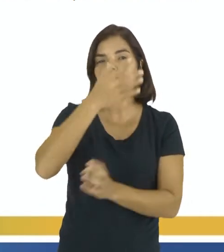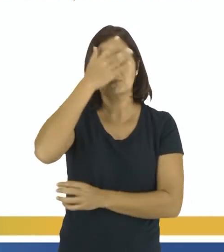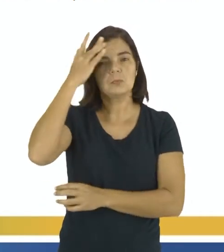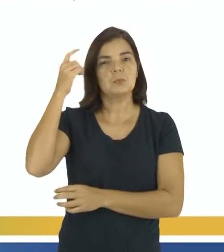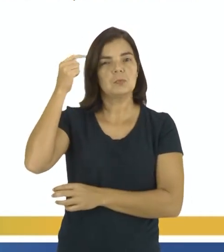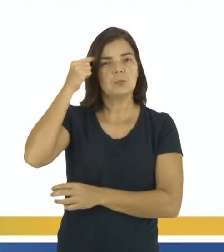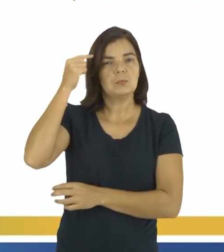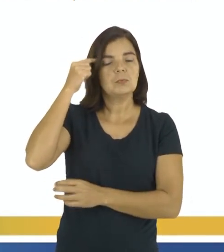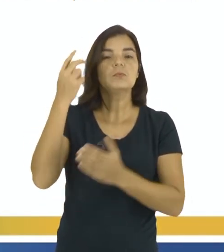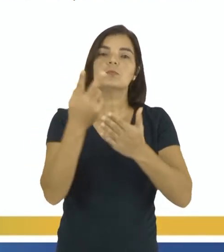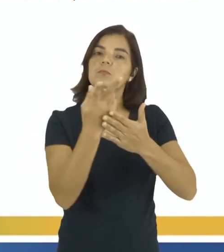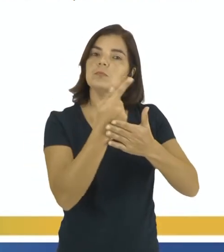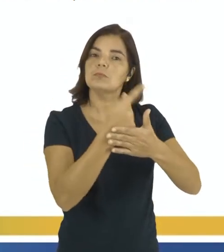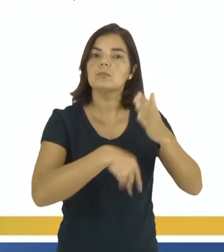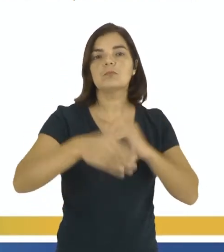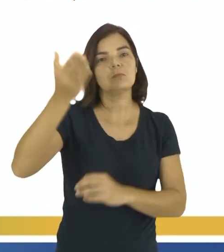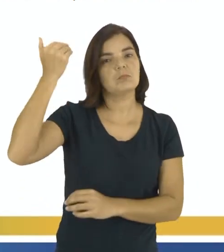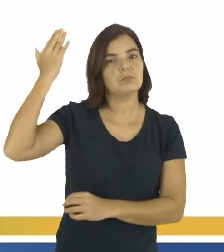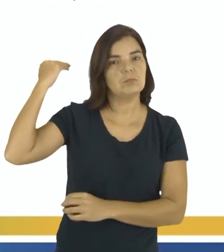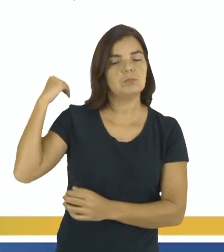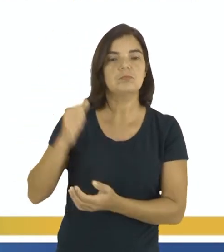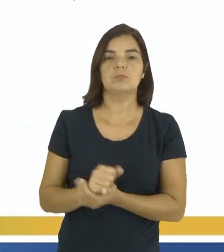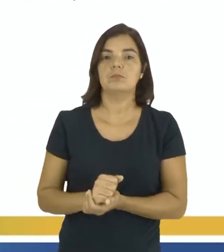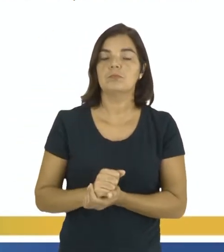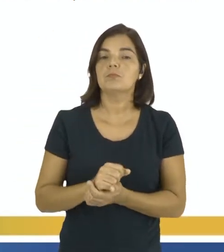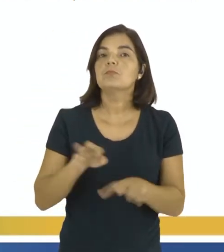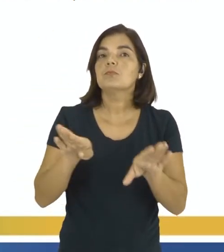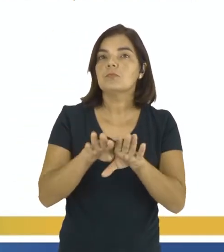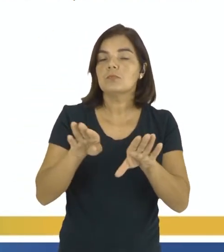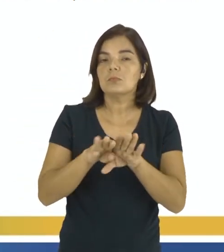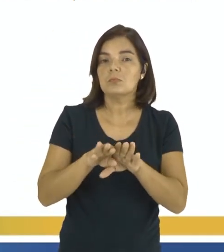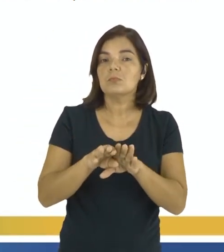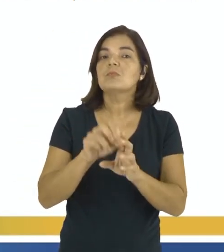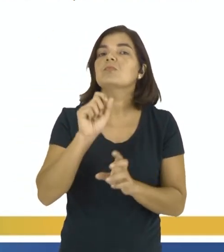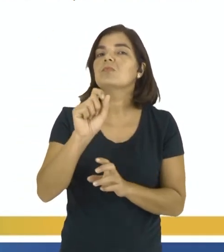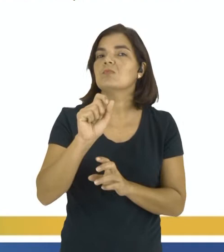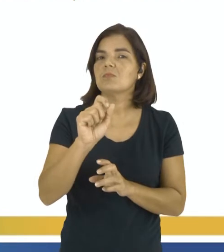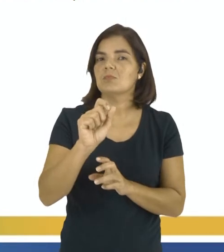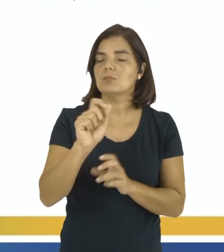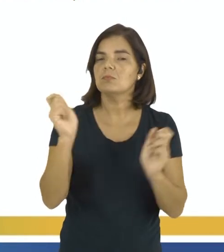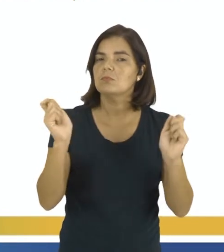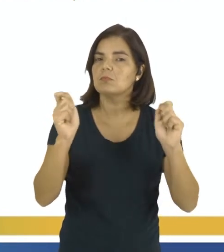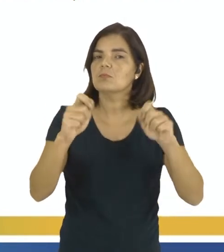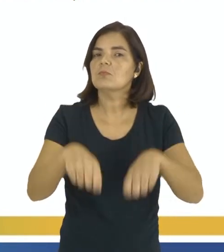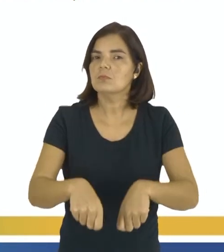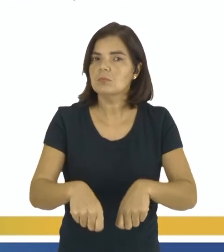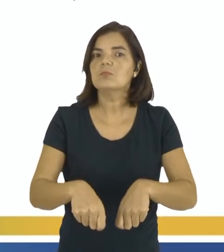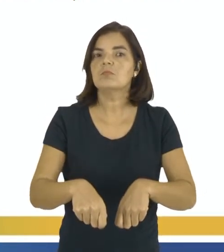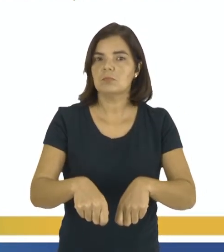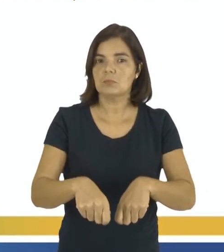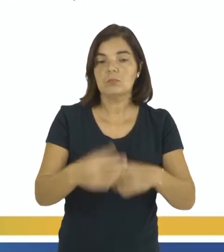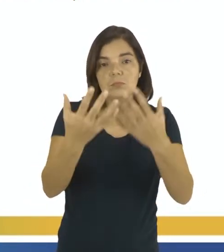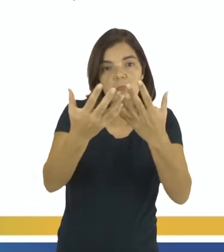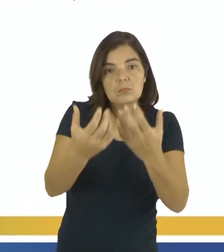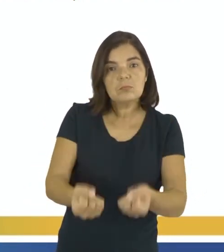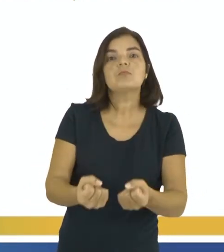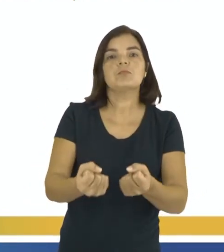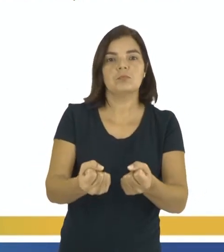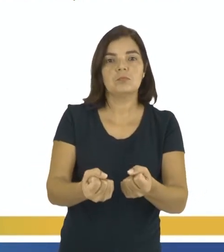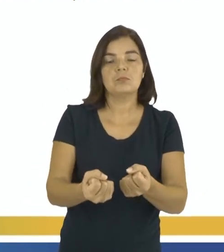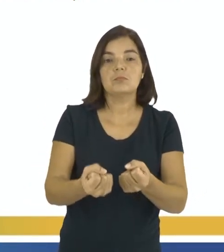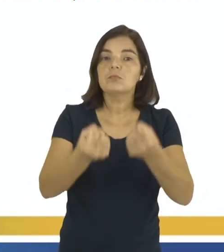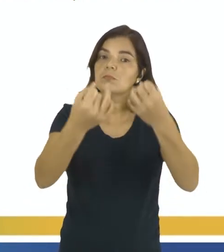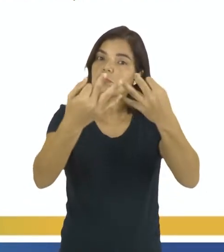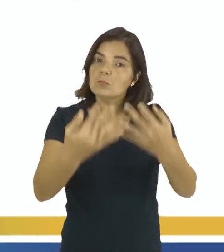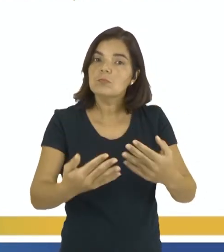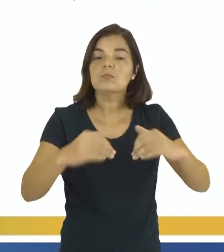pensadores, pelos artistas da época. O Renascimento teve o efeito de possibilitar a aceitação de conceitos